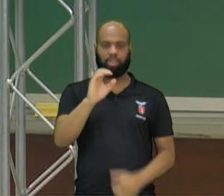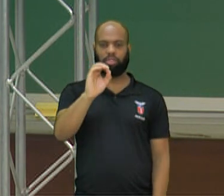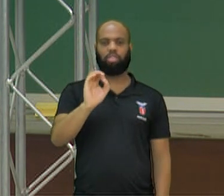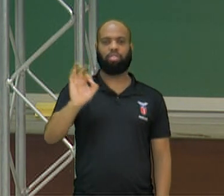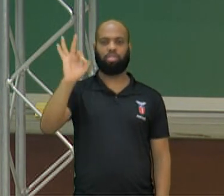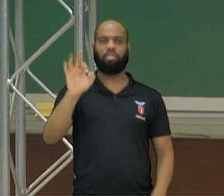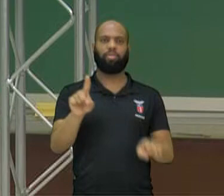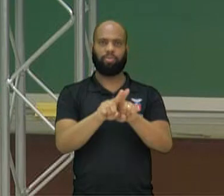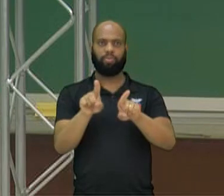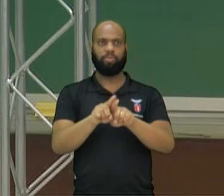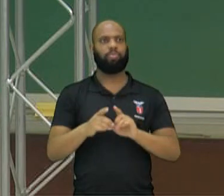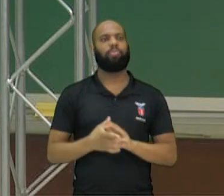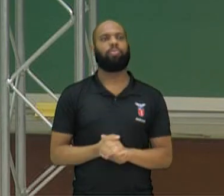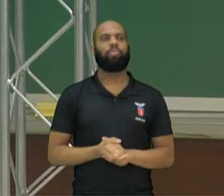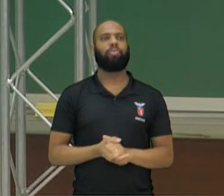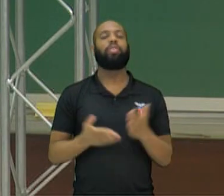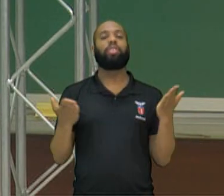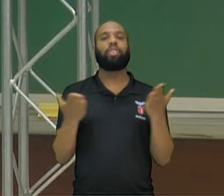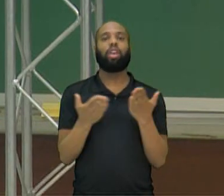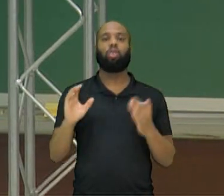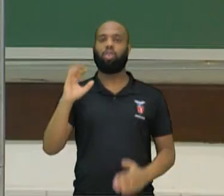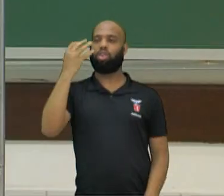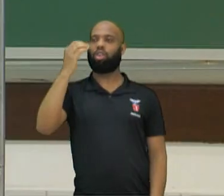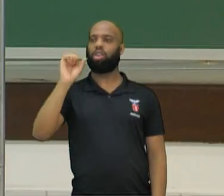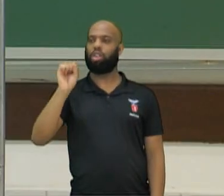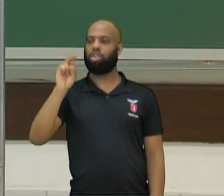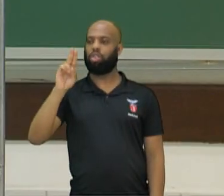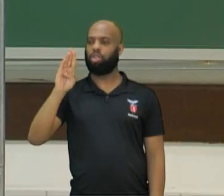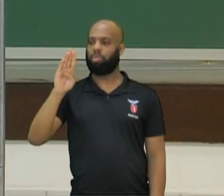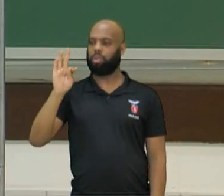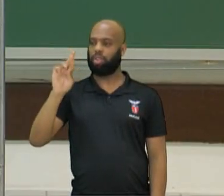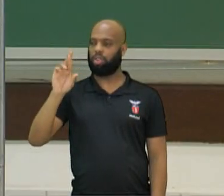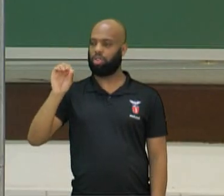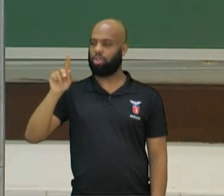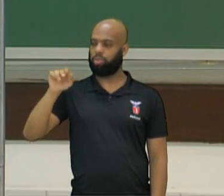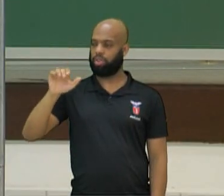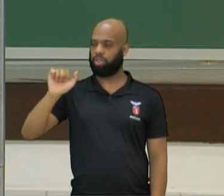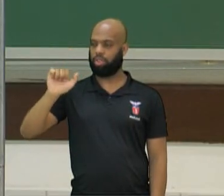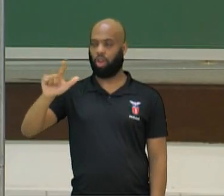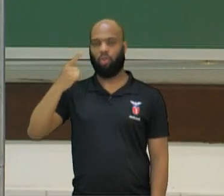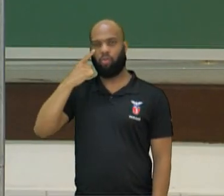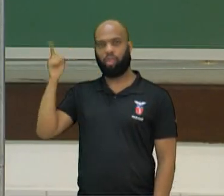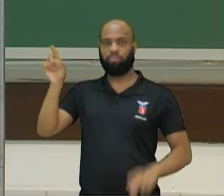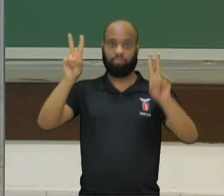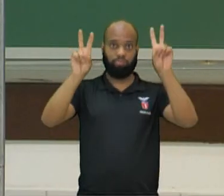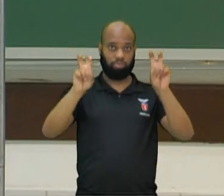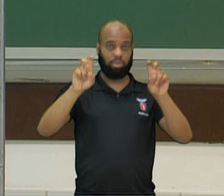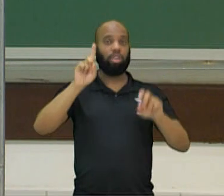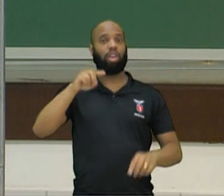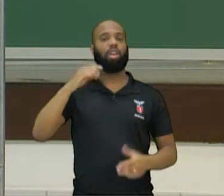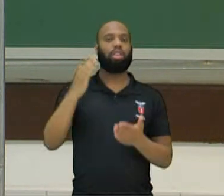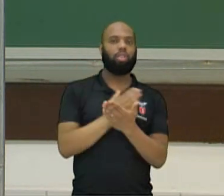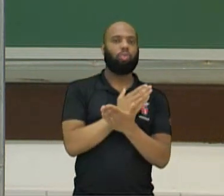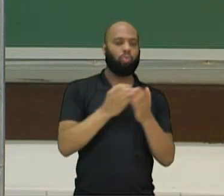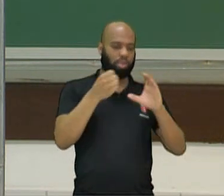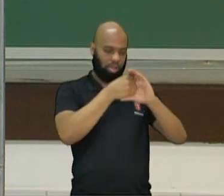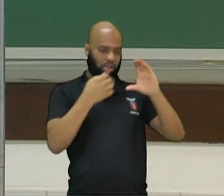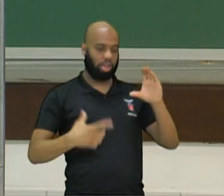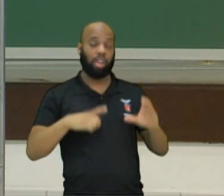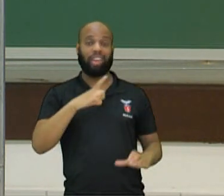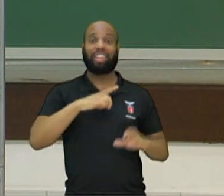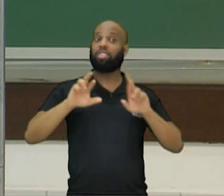graus. Agora, o clima subtropical. O clima subtropical, ele tem algumas características